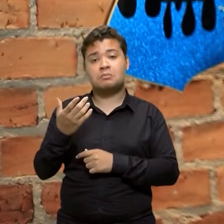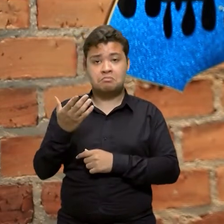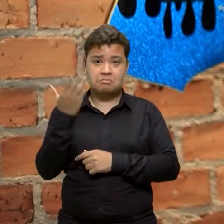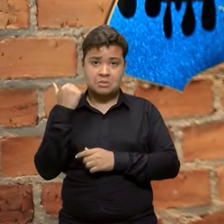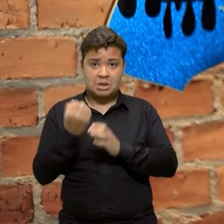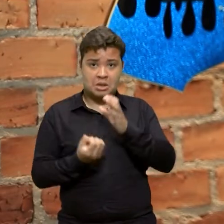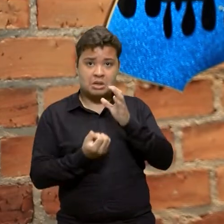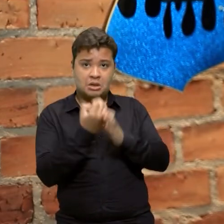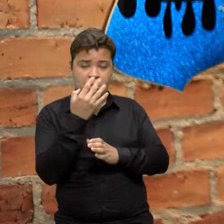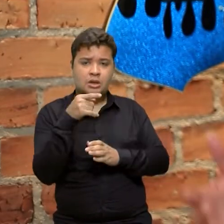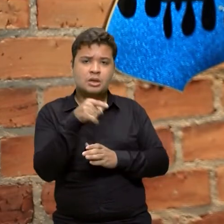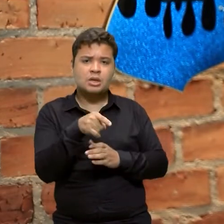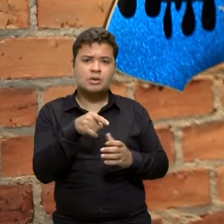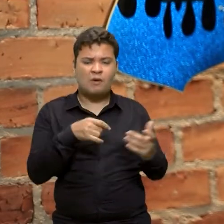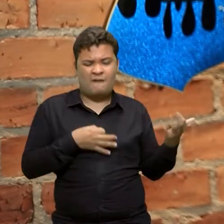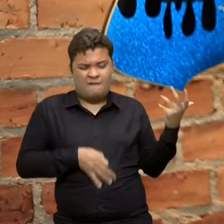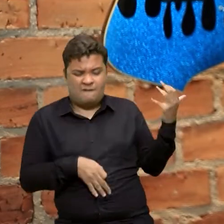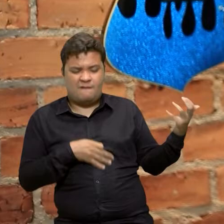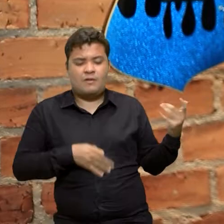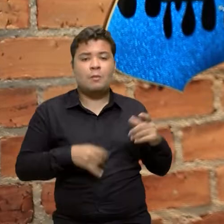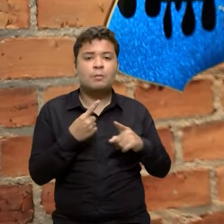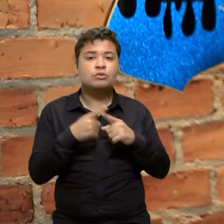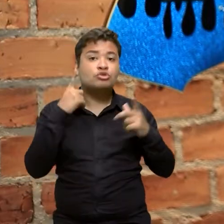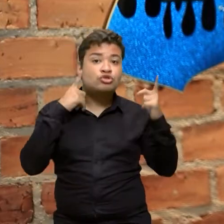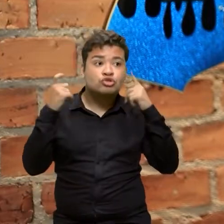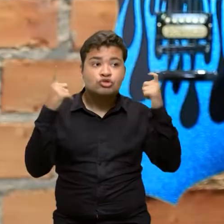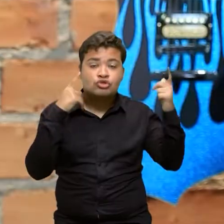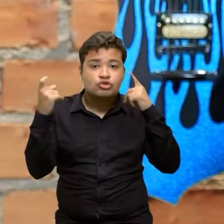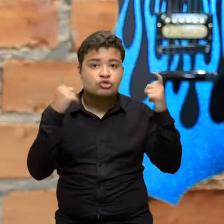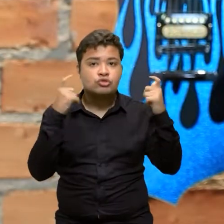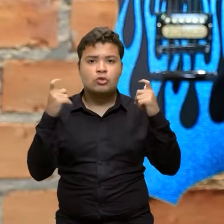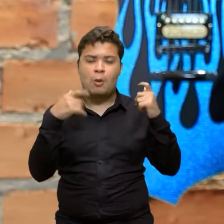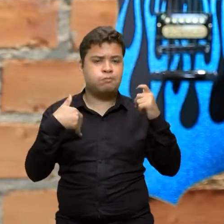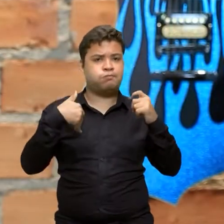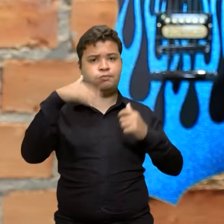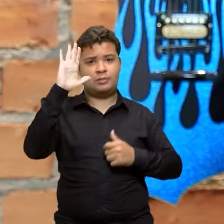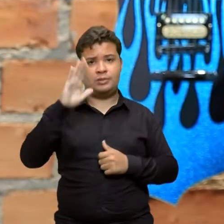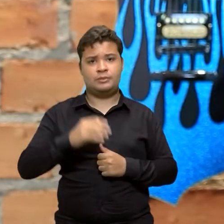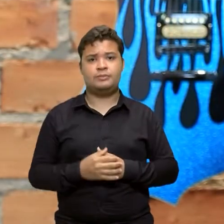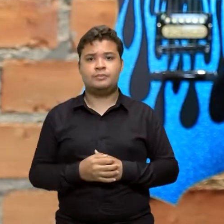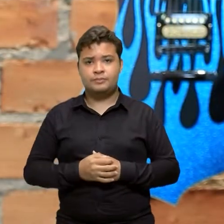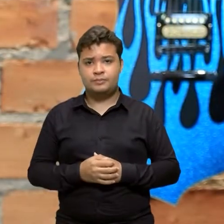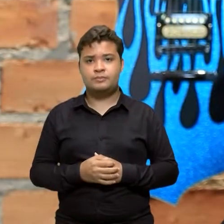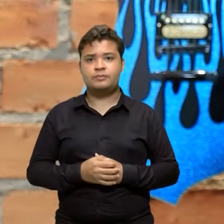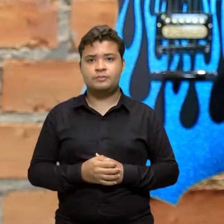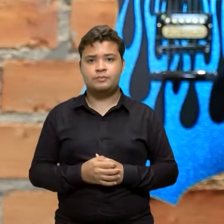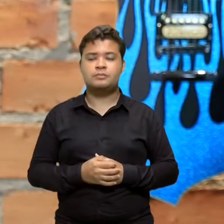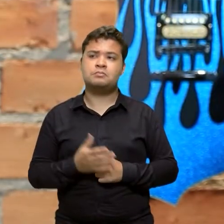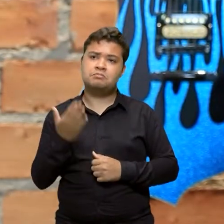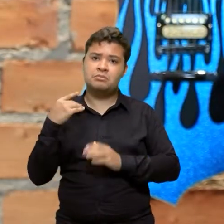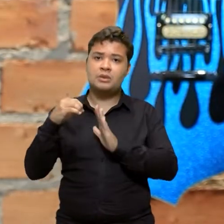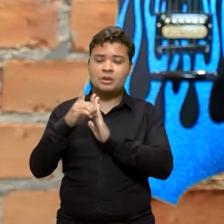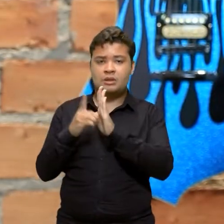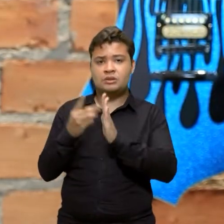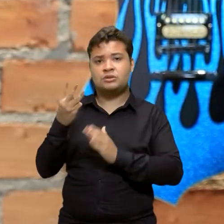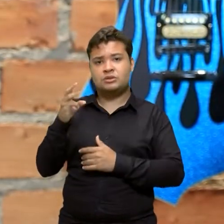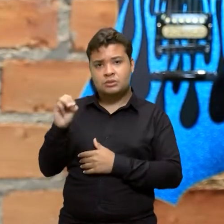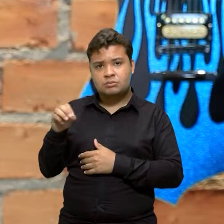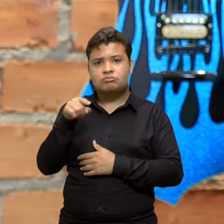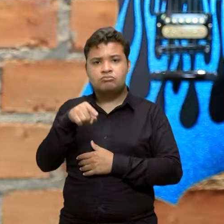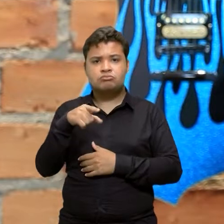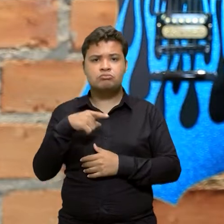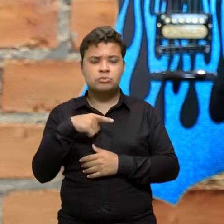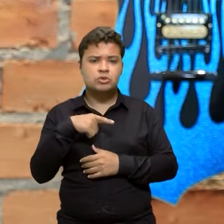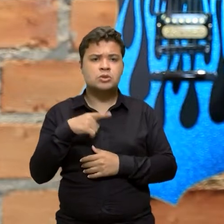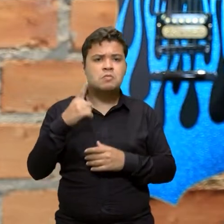criada depois para amplificar aquele som do violão, né? Você tinha, no primeiro momento, eram as big bands, na década de 30,